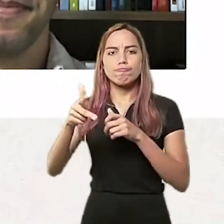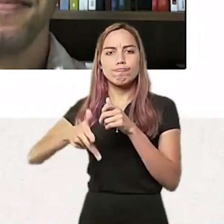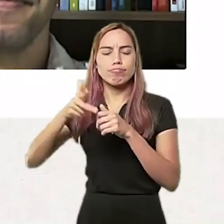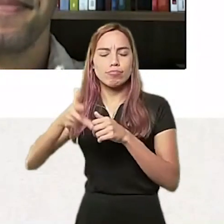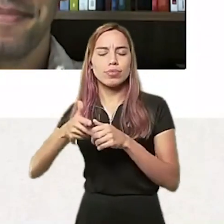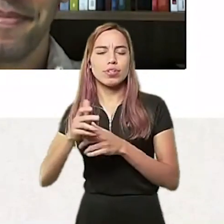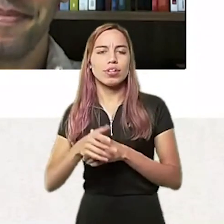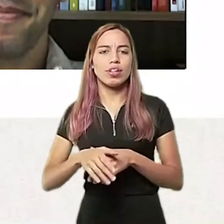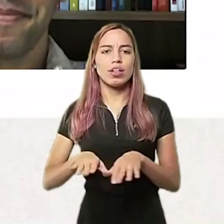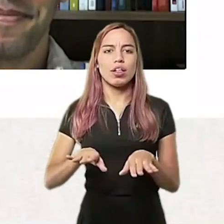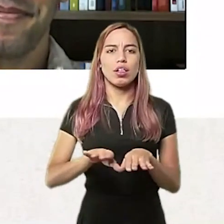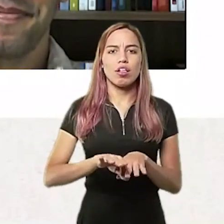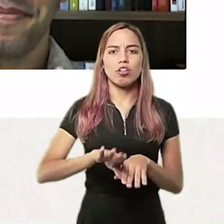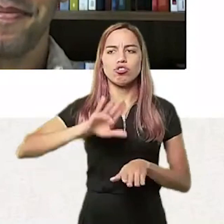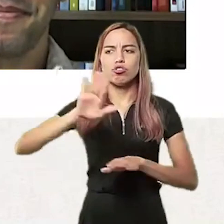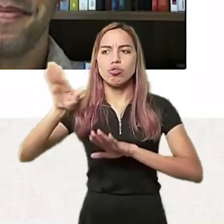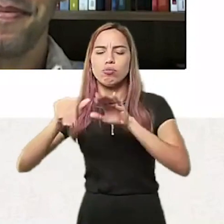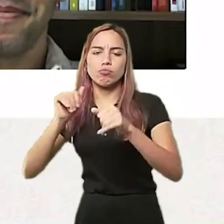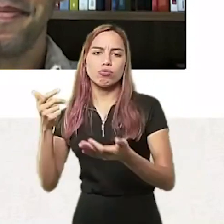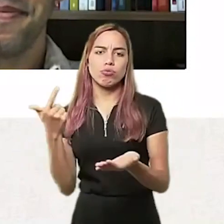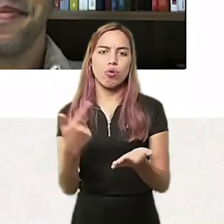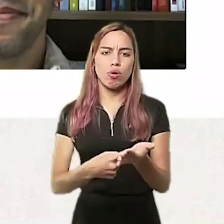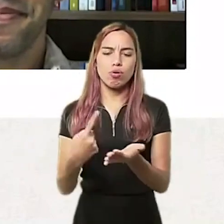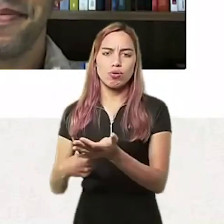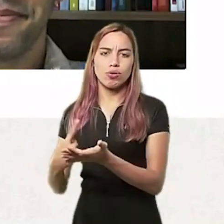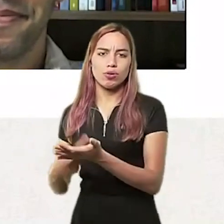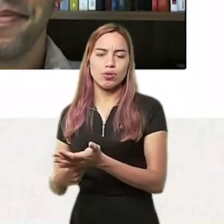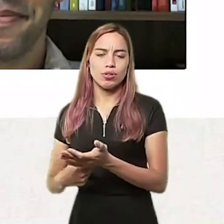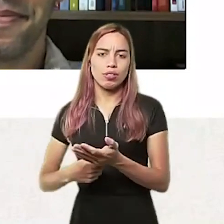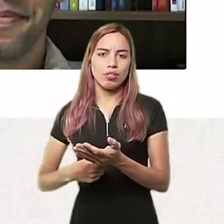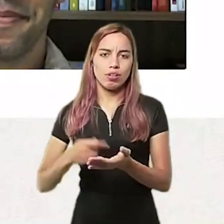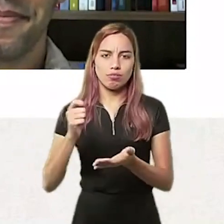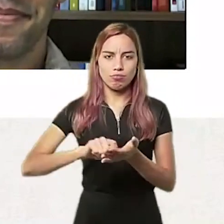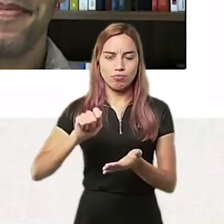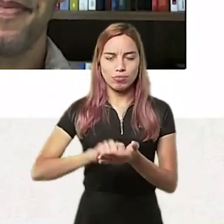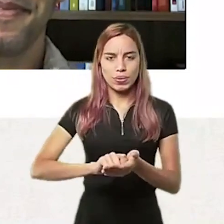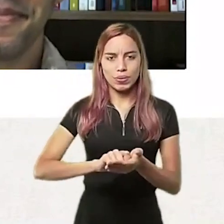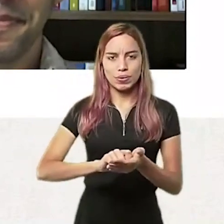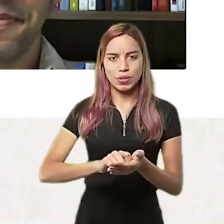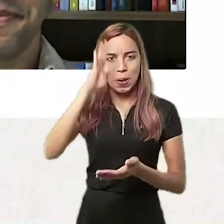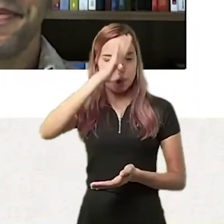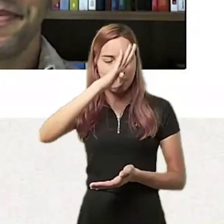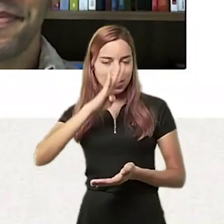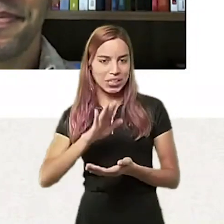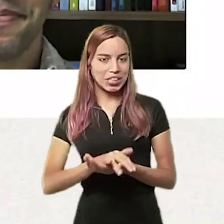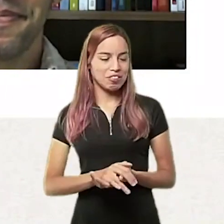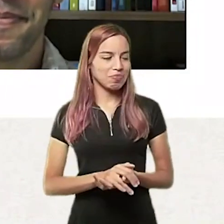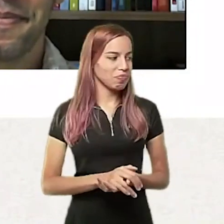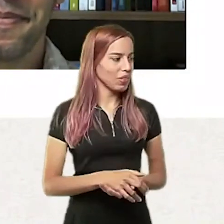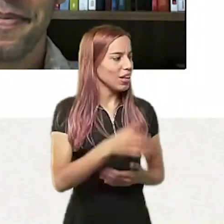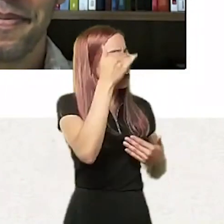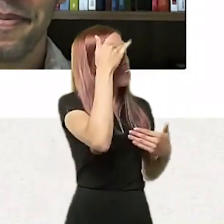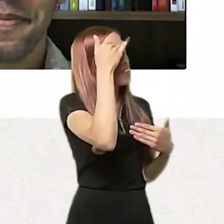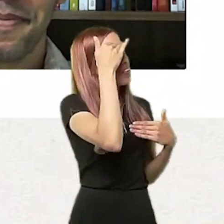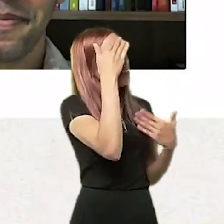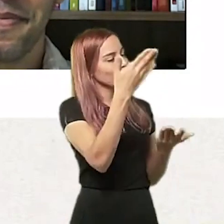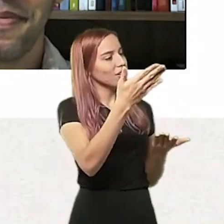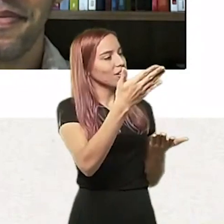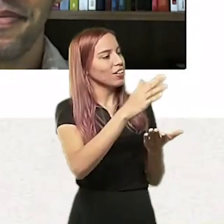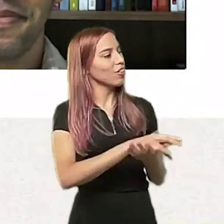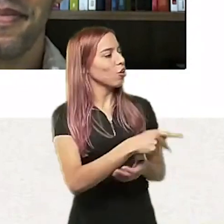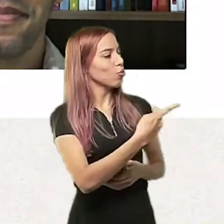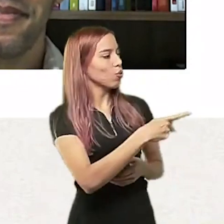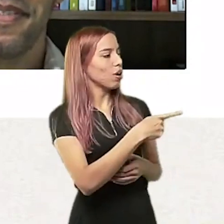Itamar. E eu quero te agradecer por ter aceito o nosso convite e deixar suas palavras